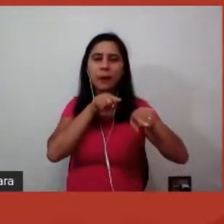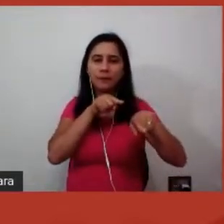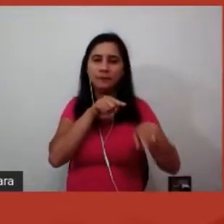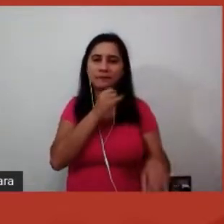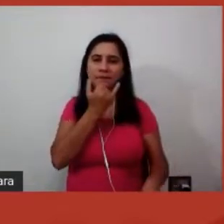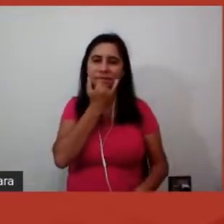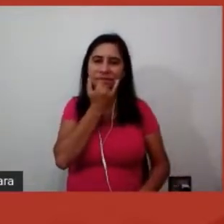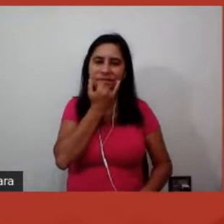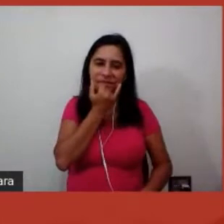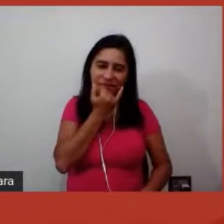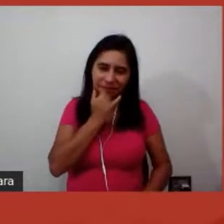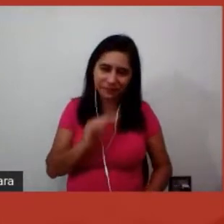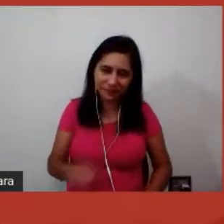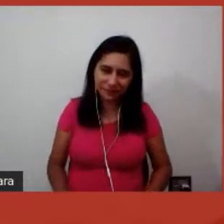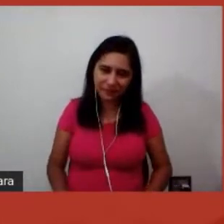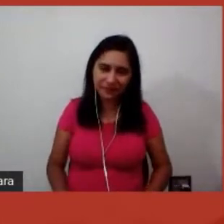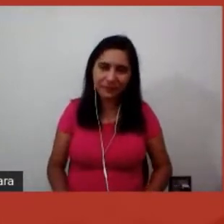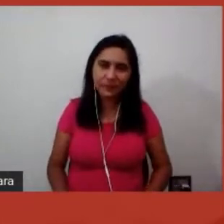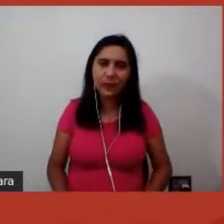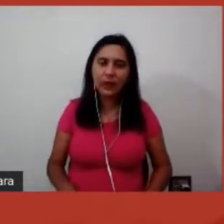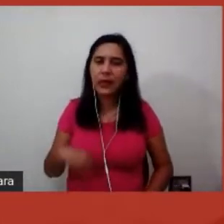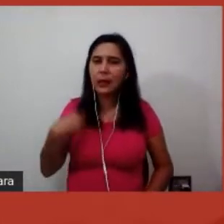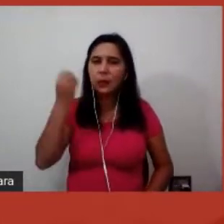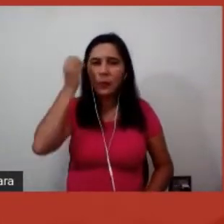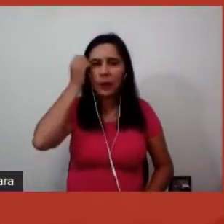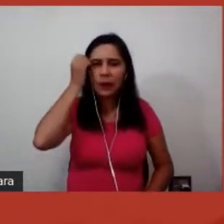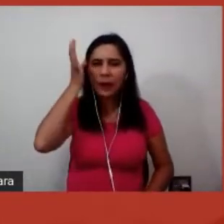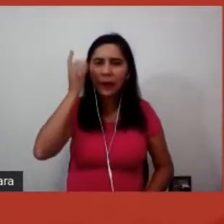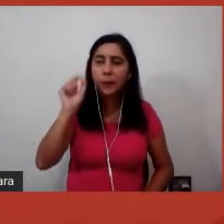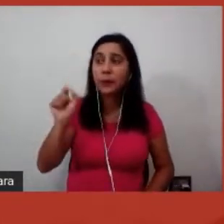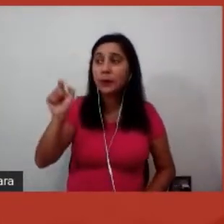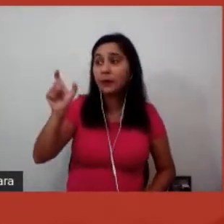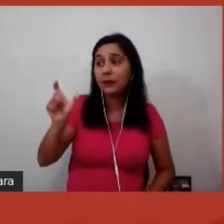ligou. Eu não me lembro quem falou